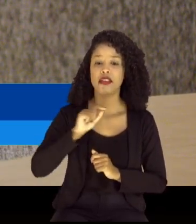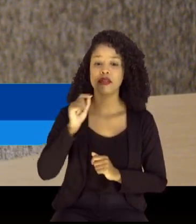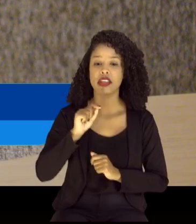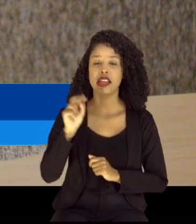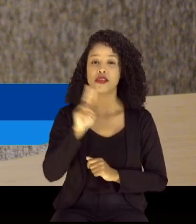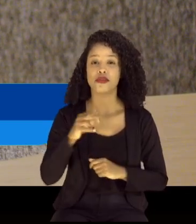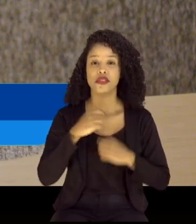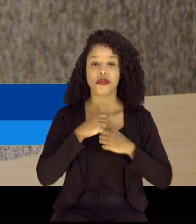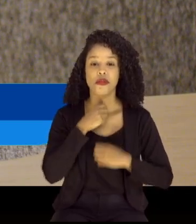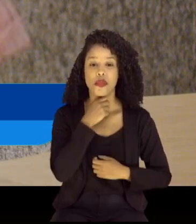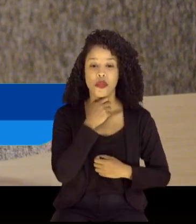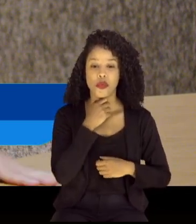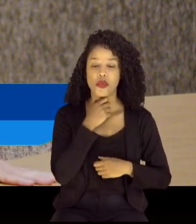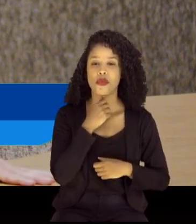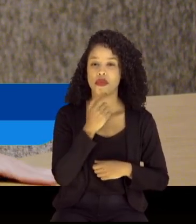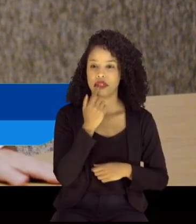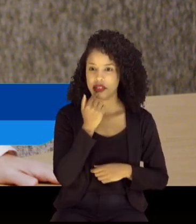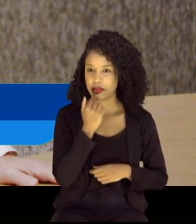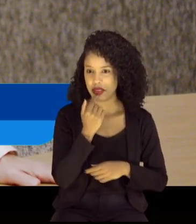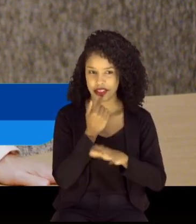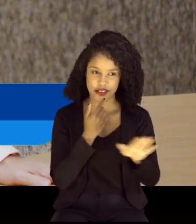gravata vermelha, não é o carro dos colegas, não.